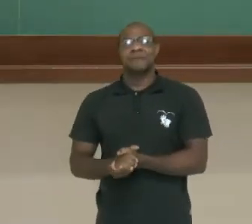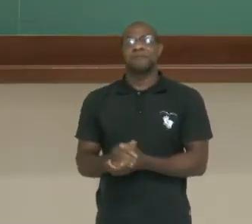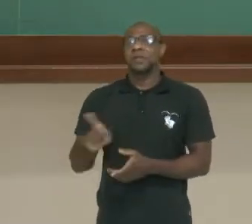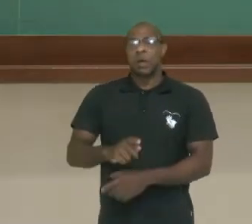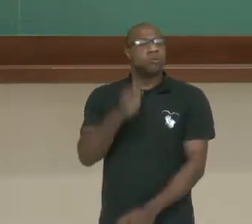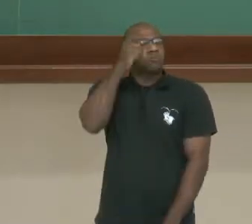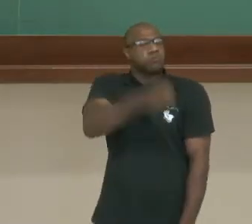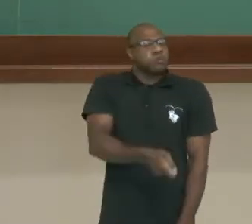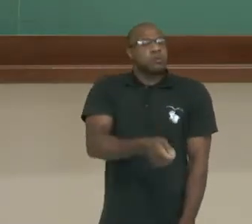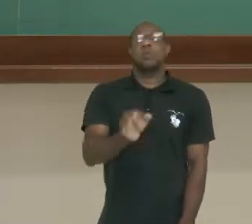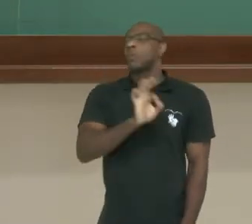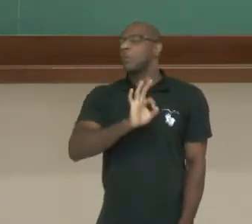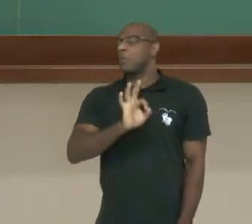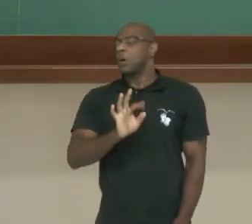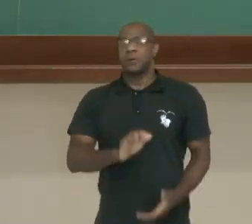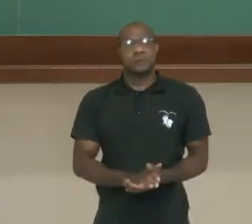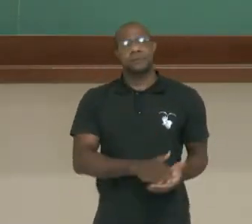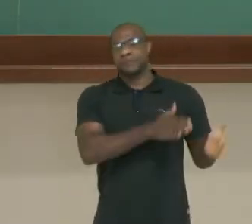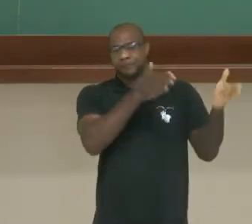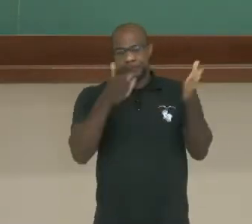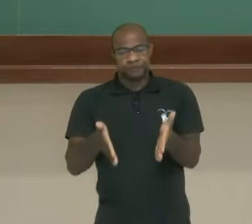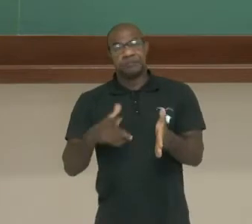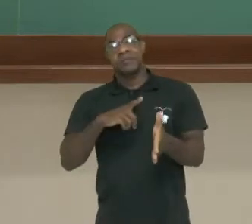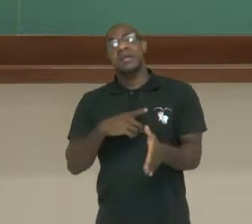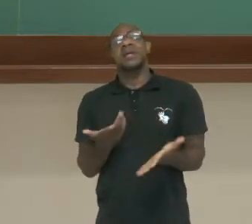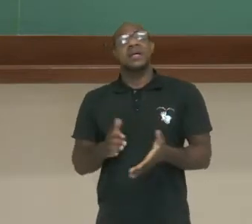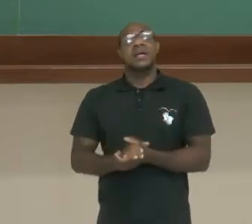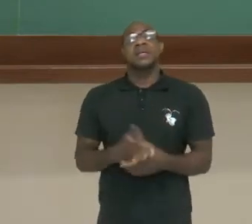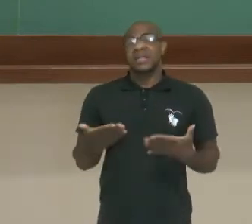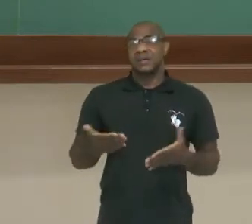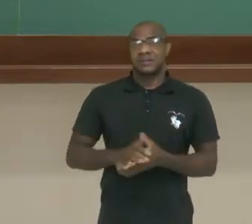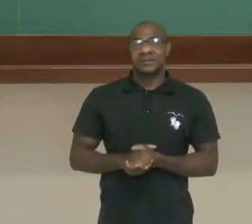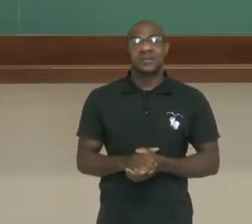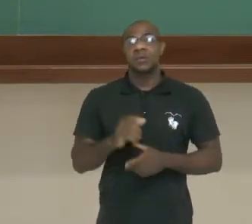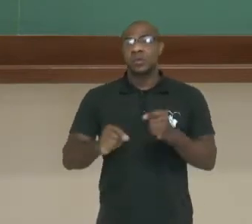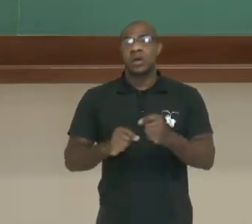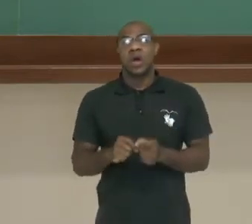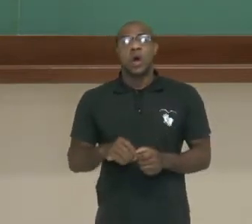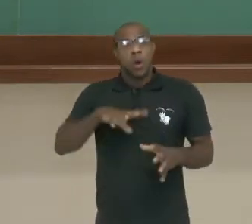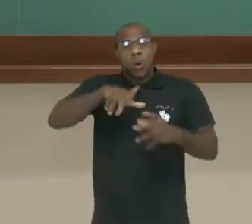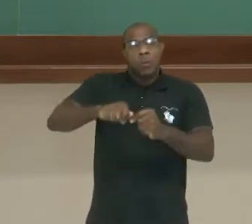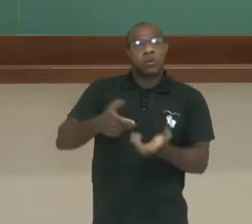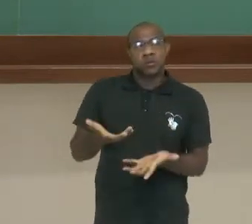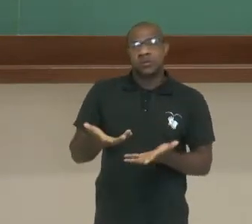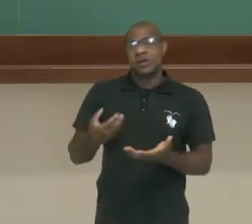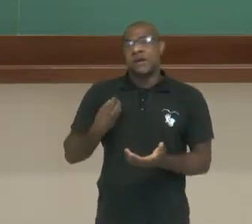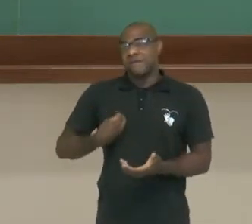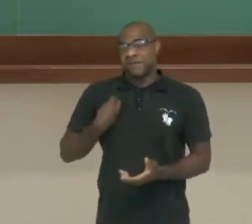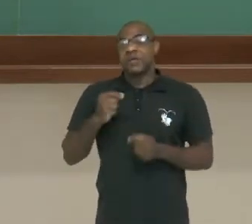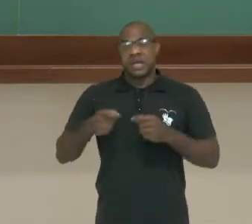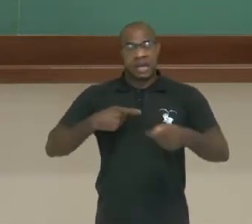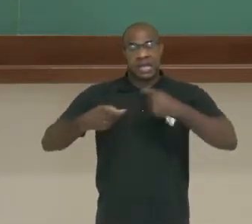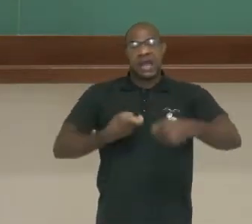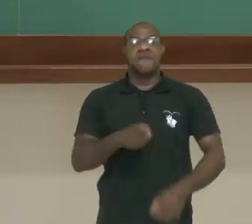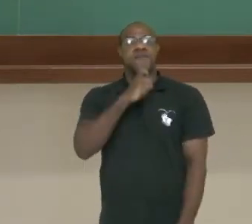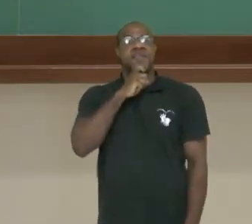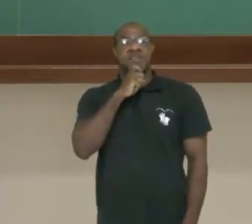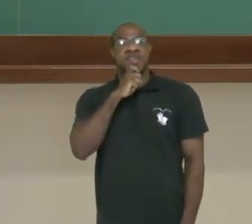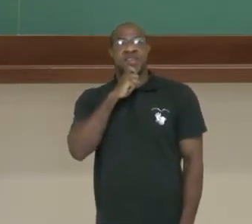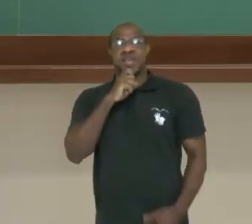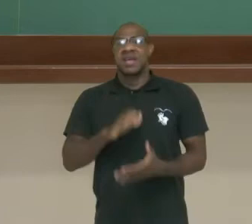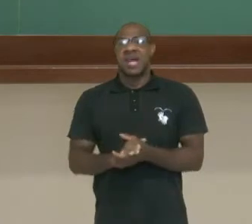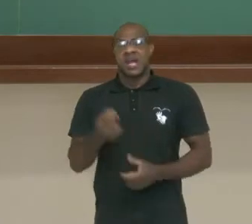ditadura que ele terminou o seu primeiro governo. Então, internacionalmente, o mundo vivia, aliás, a Guerra Fria, a disputa entre